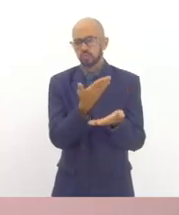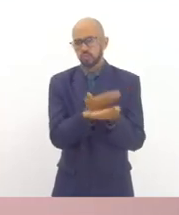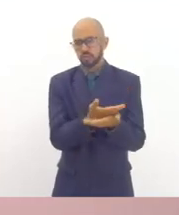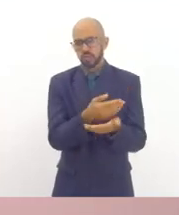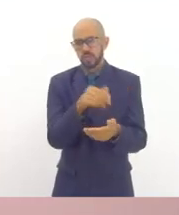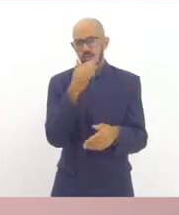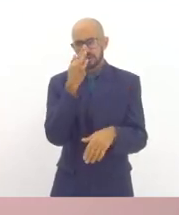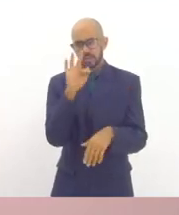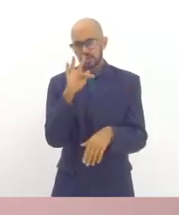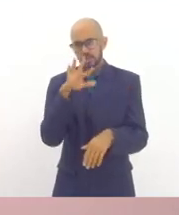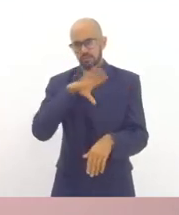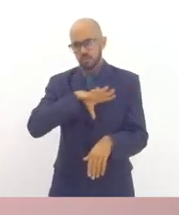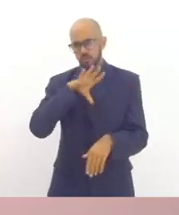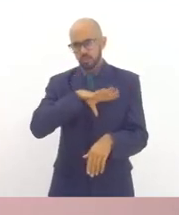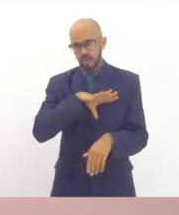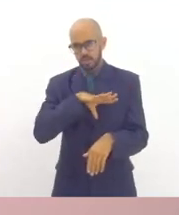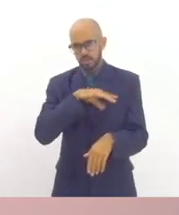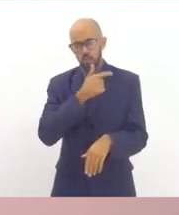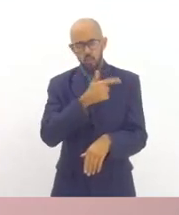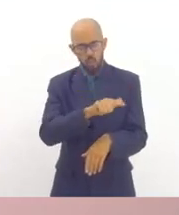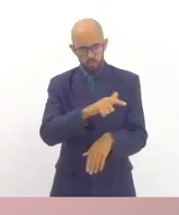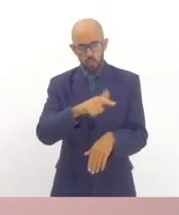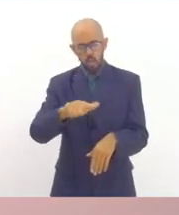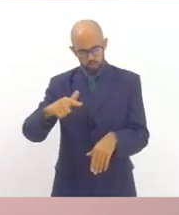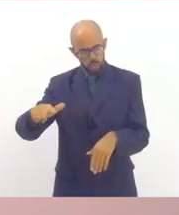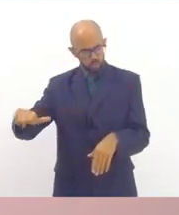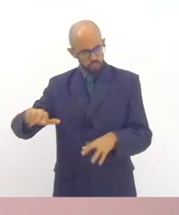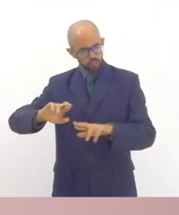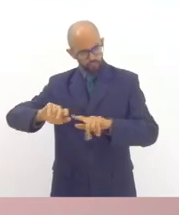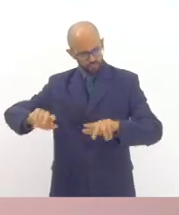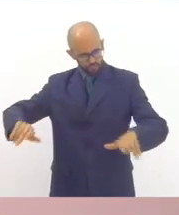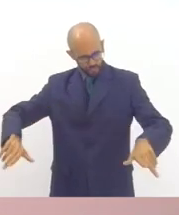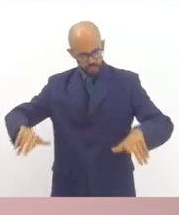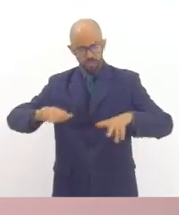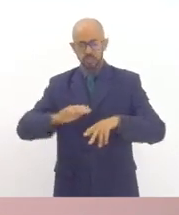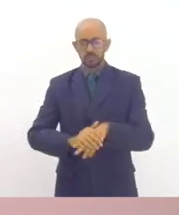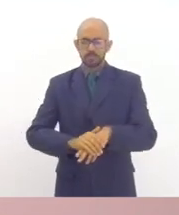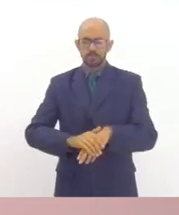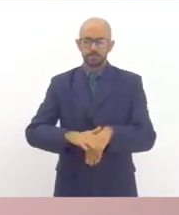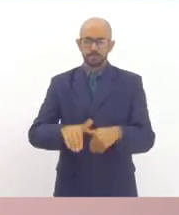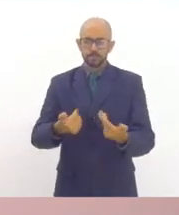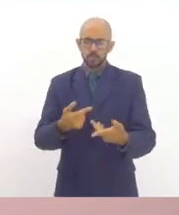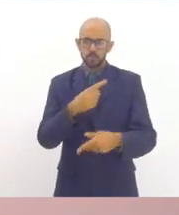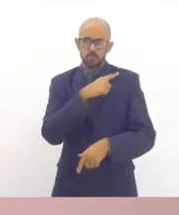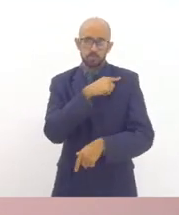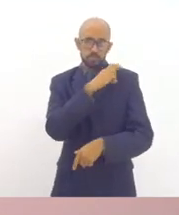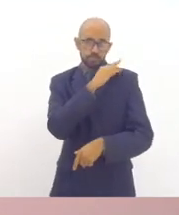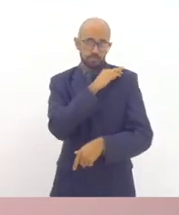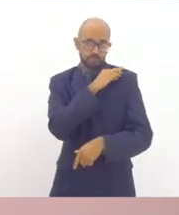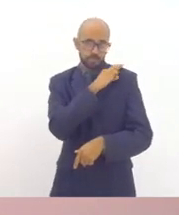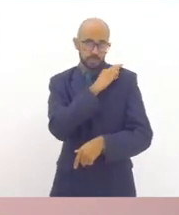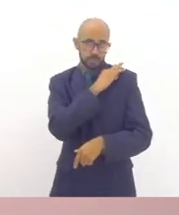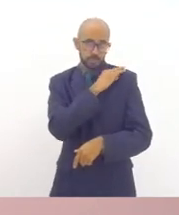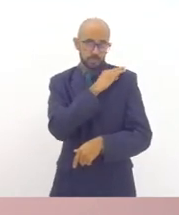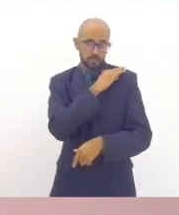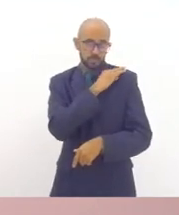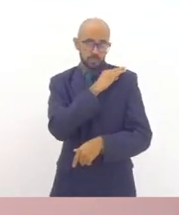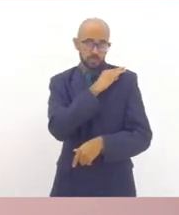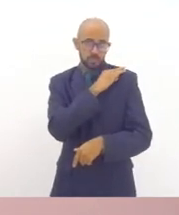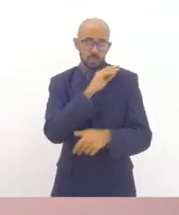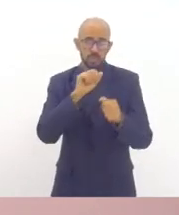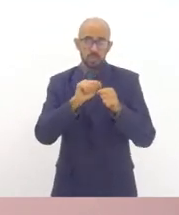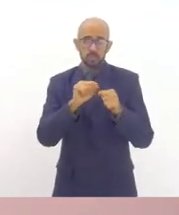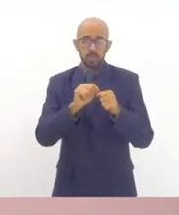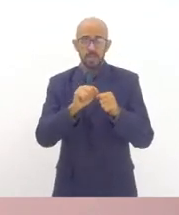e português. O outro faz não sei o quê. Aí, no ensino médio, os outros 3 anos, ele vai fazer